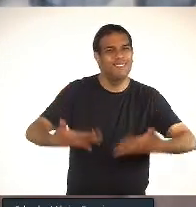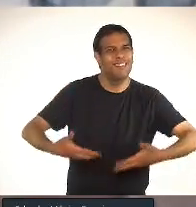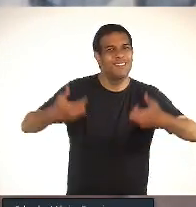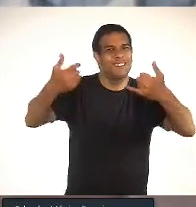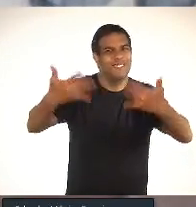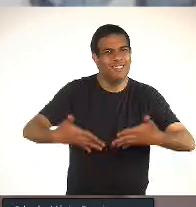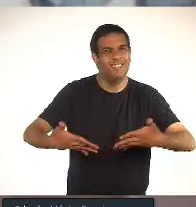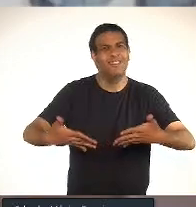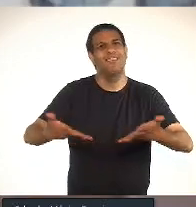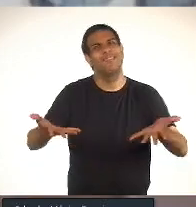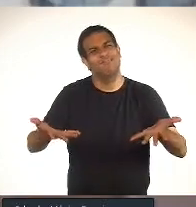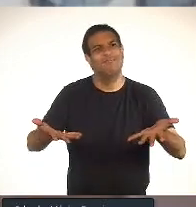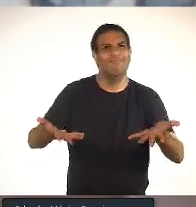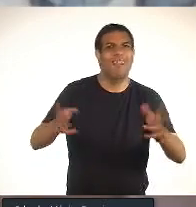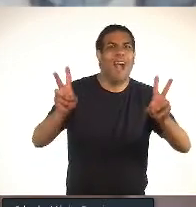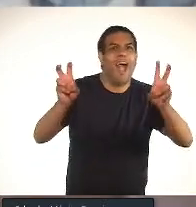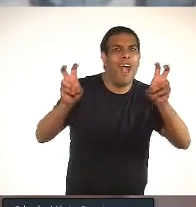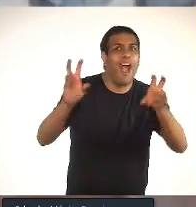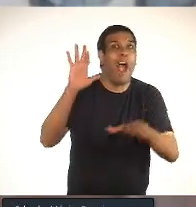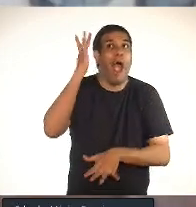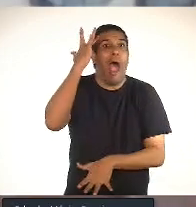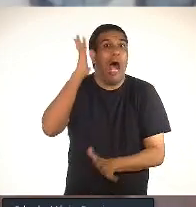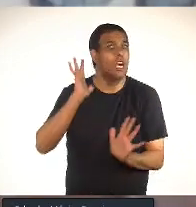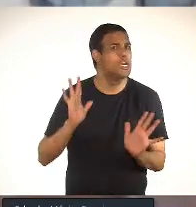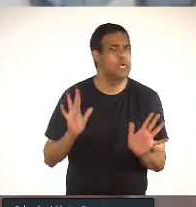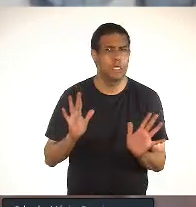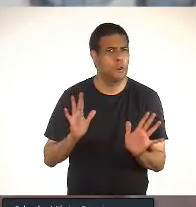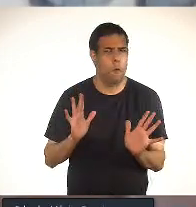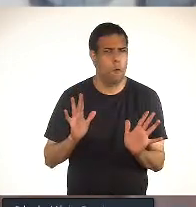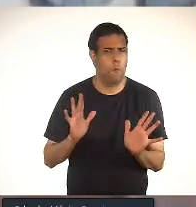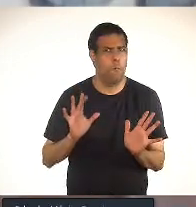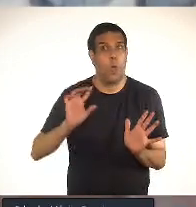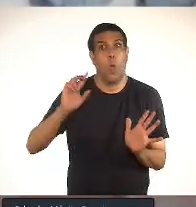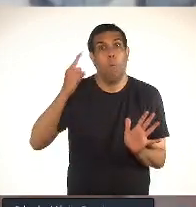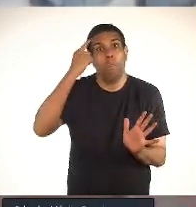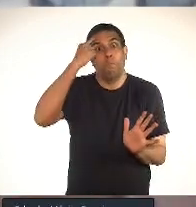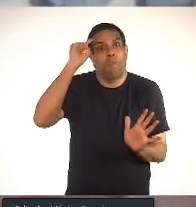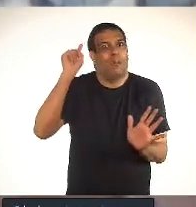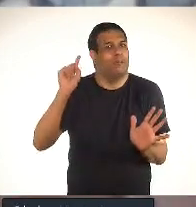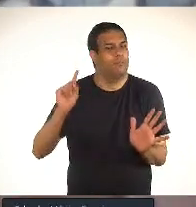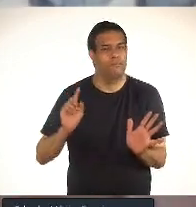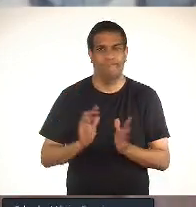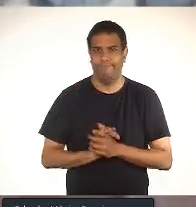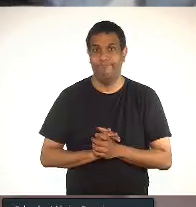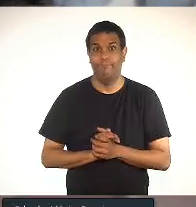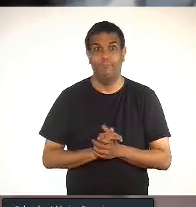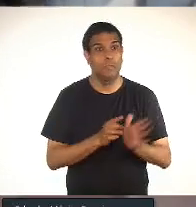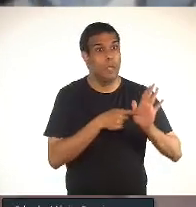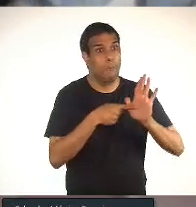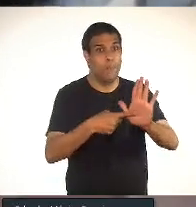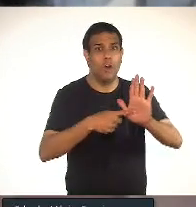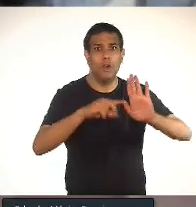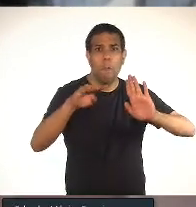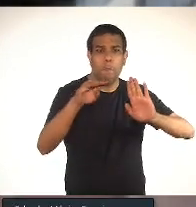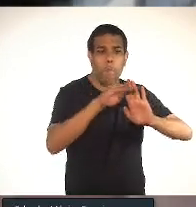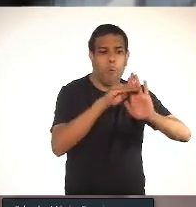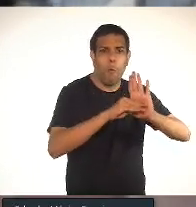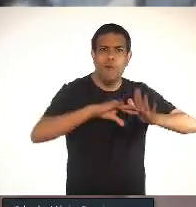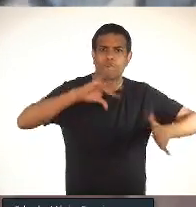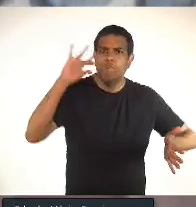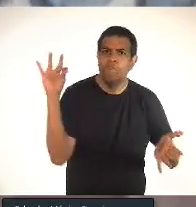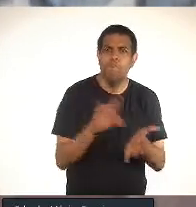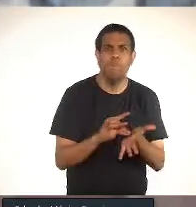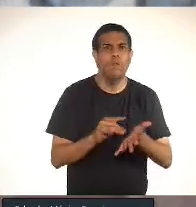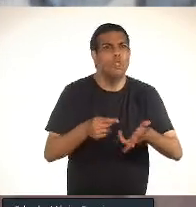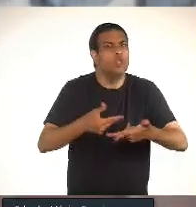de algo que a gente acha ou pensa. Nós trouxemos aqui dados